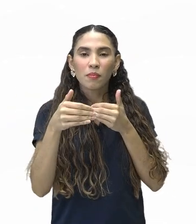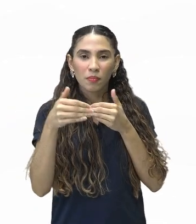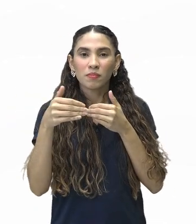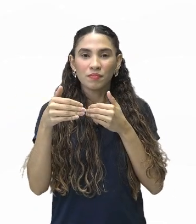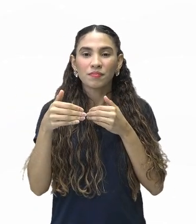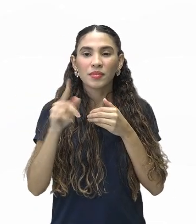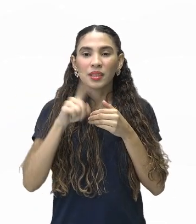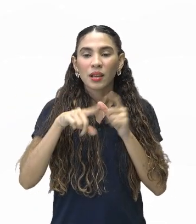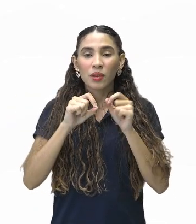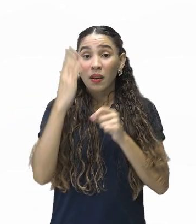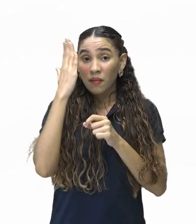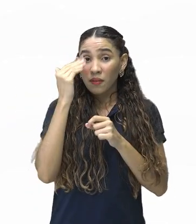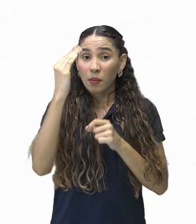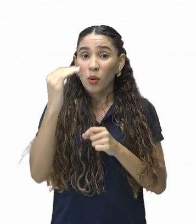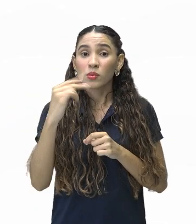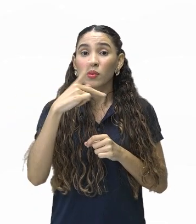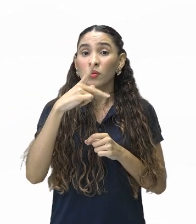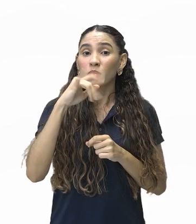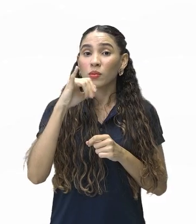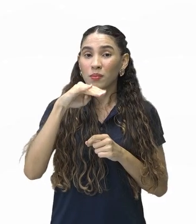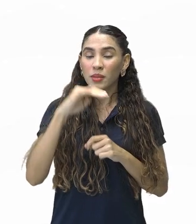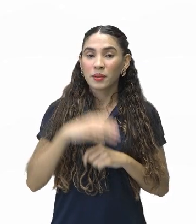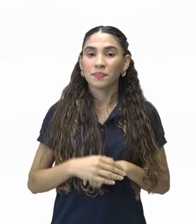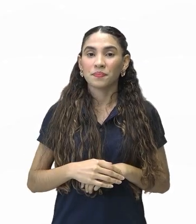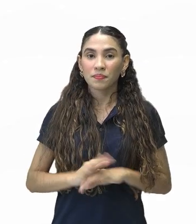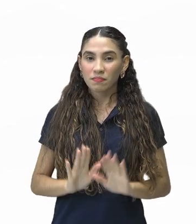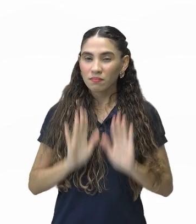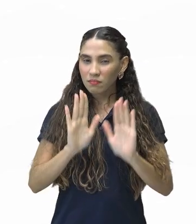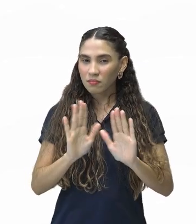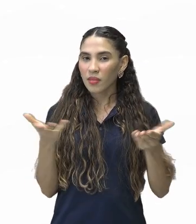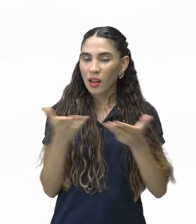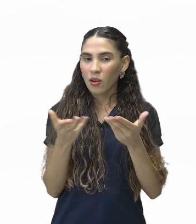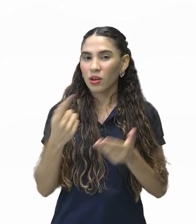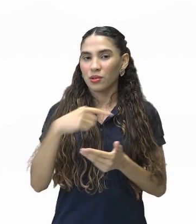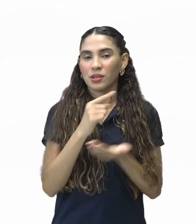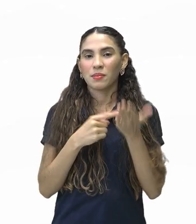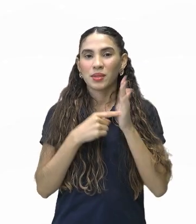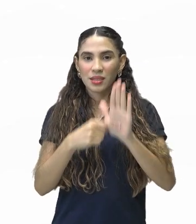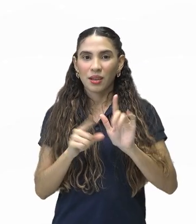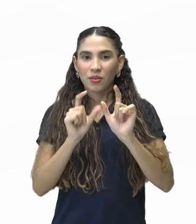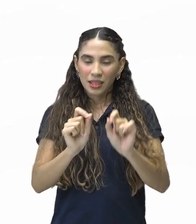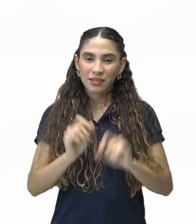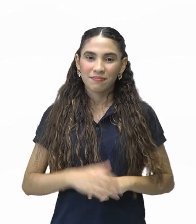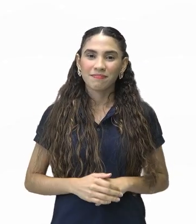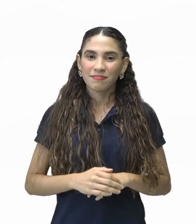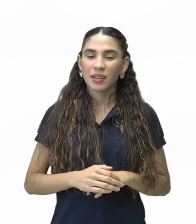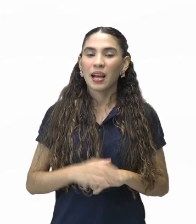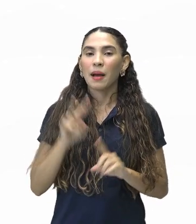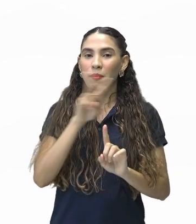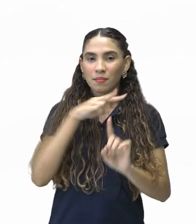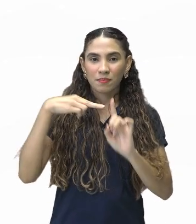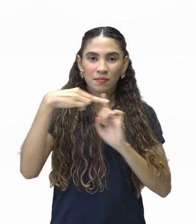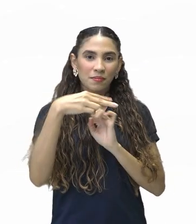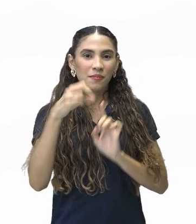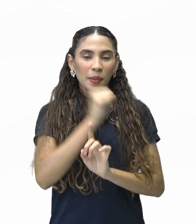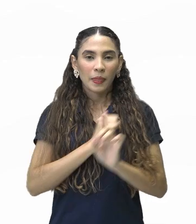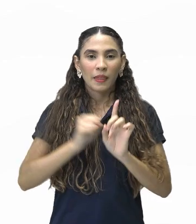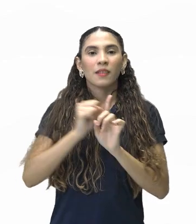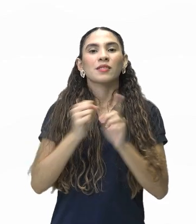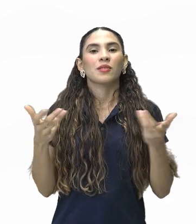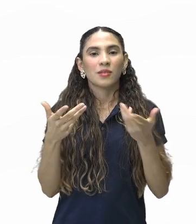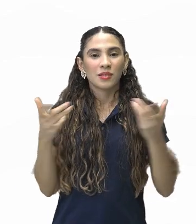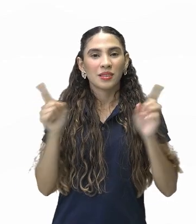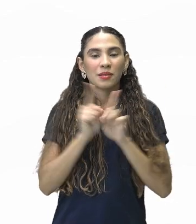Franca, né, que é o famoso PIM. E agora nós vamos trazer aquele olhar